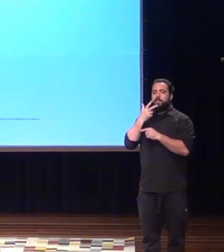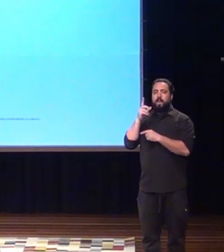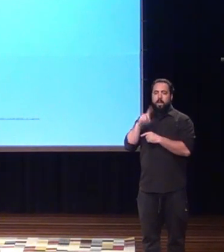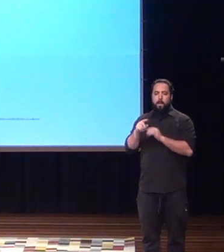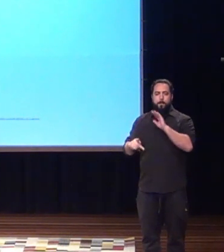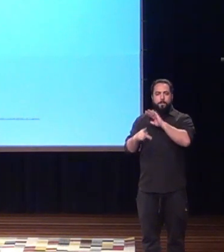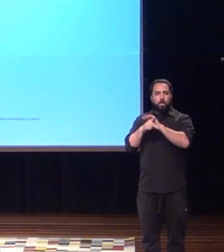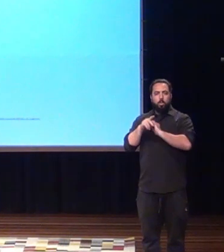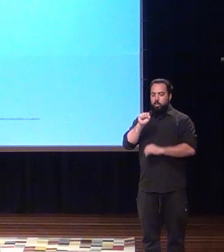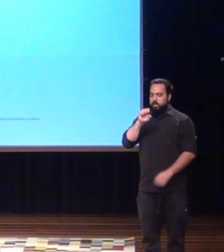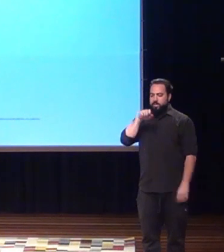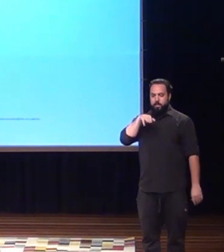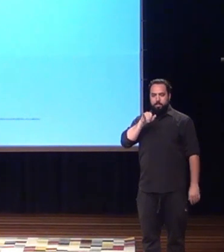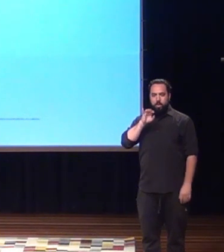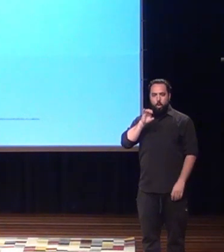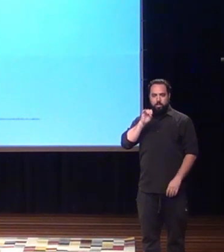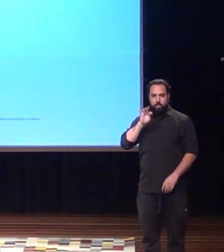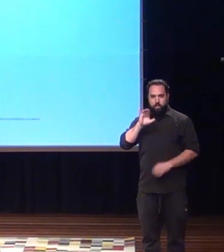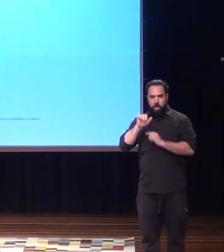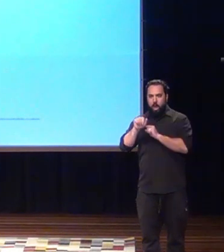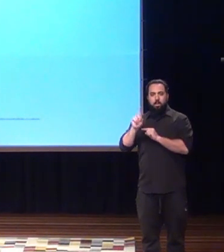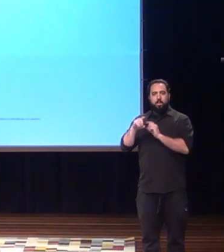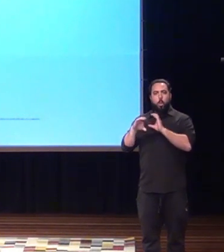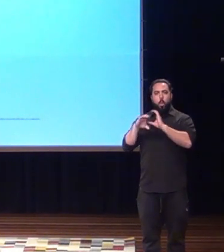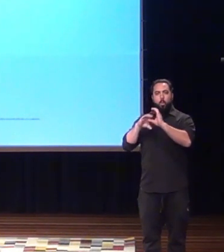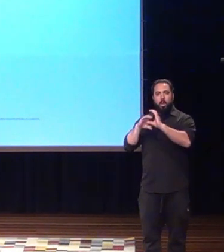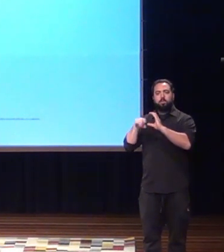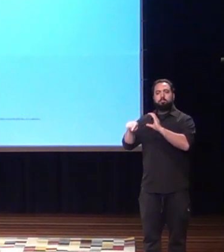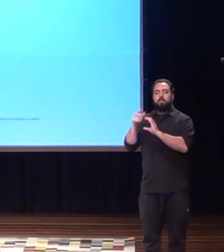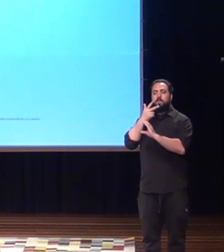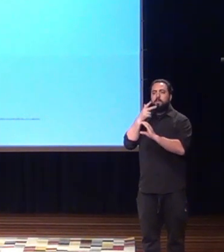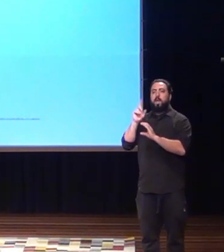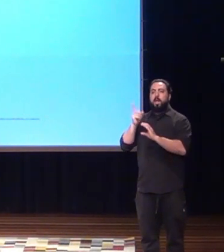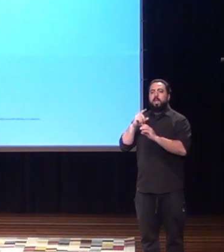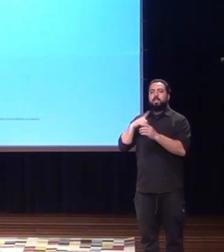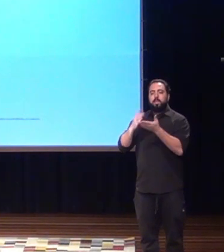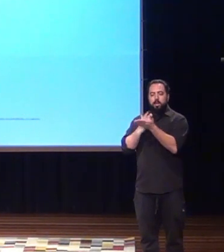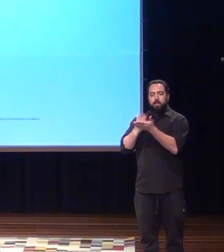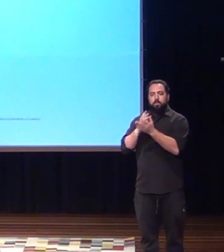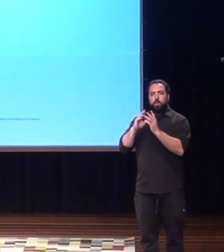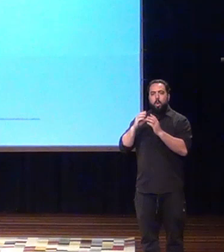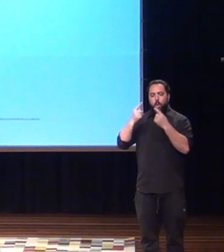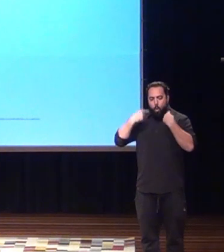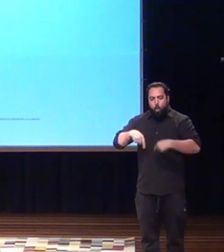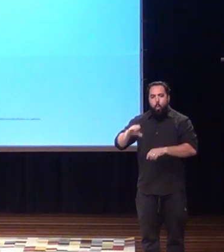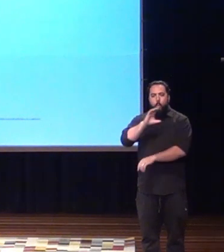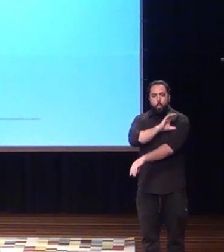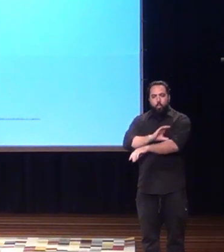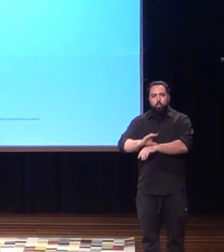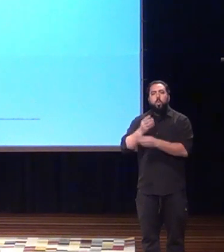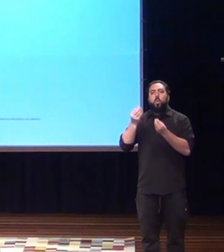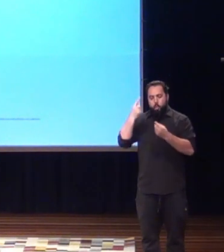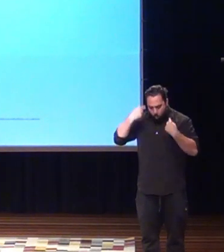semiótica e ela é da área da comunicação, que ela tem um estudo chamado Corpo e Cultura, um livro chamado Corpo e Cultura, que ela fala o seguinte: quanto que o